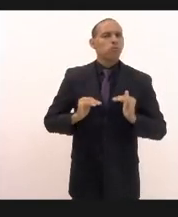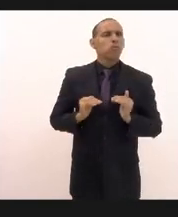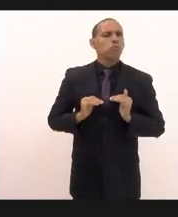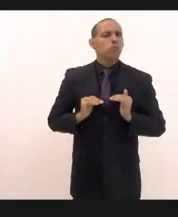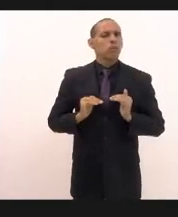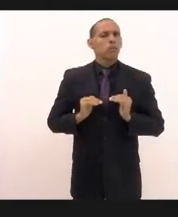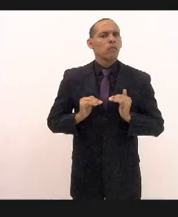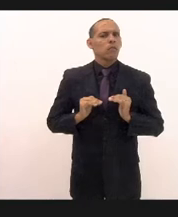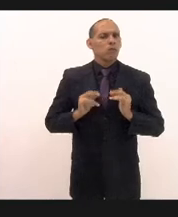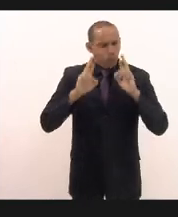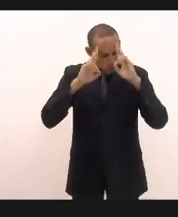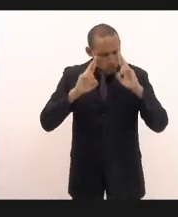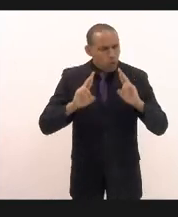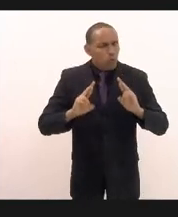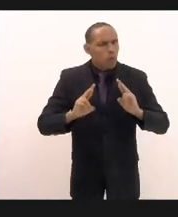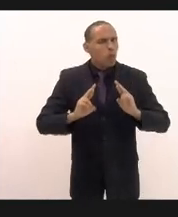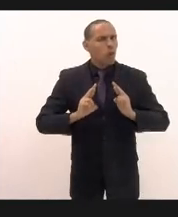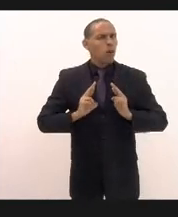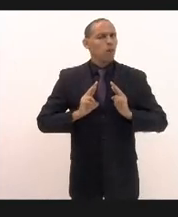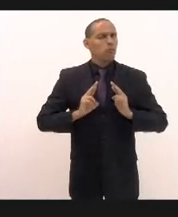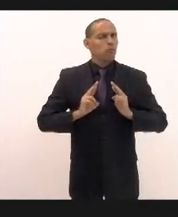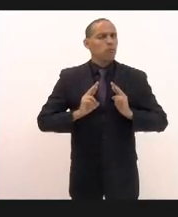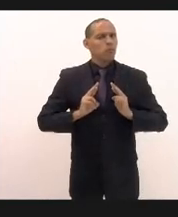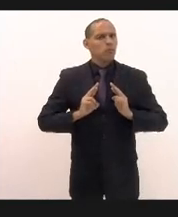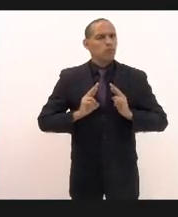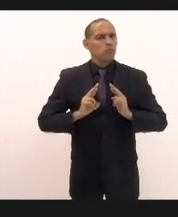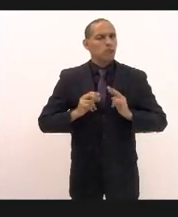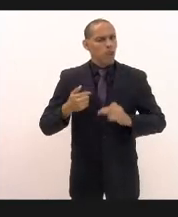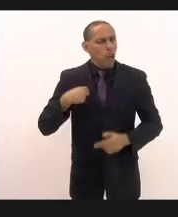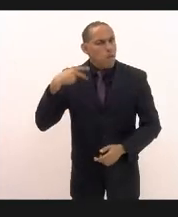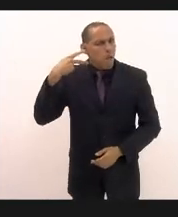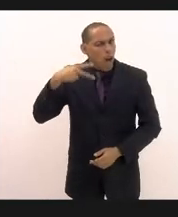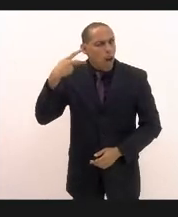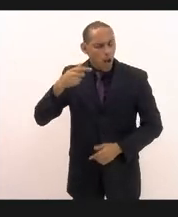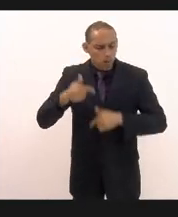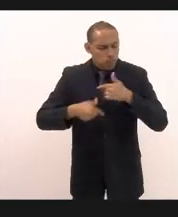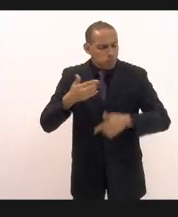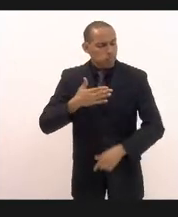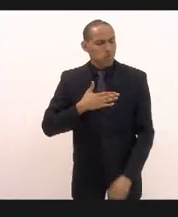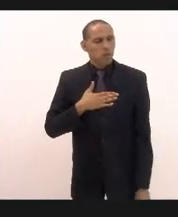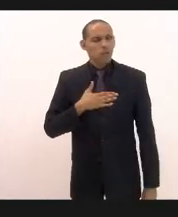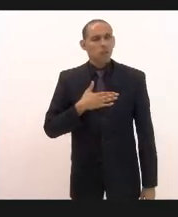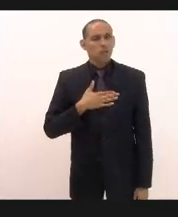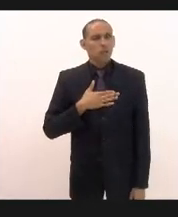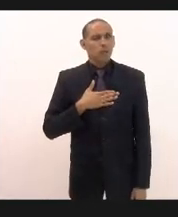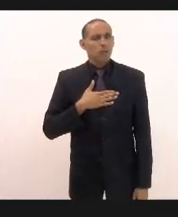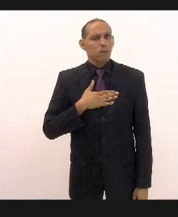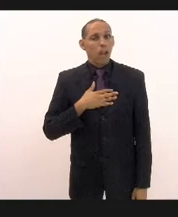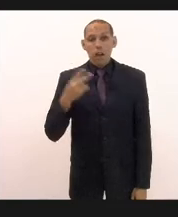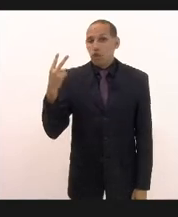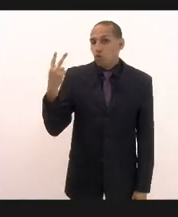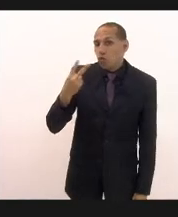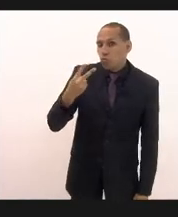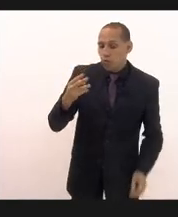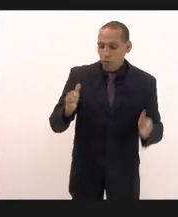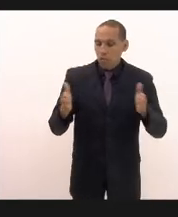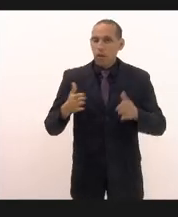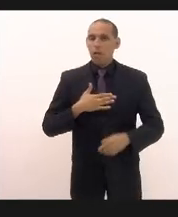Exijo respeito à minha atividade de parlamentar. Estou no meu segundo mandato.